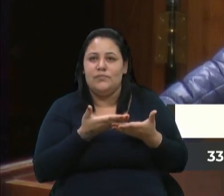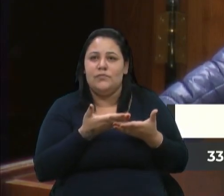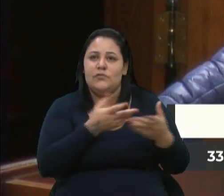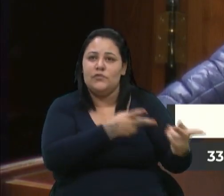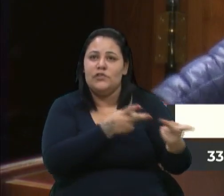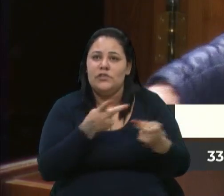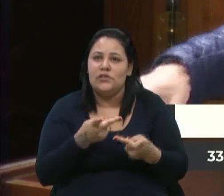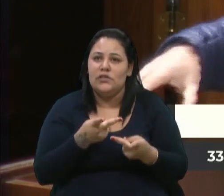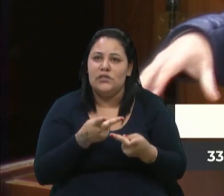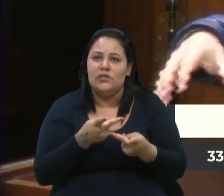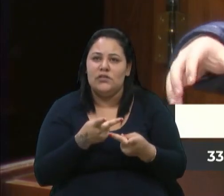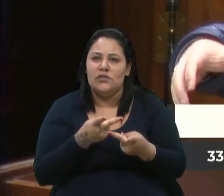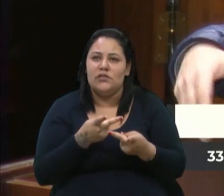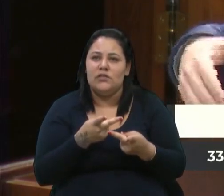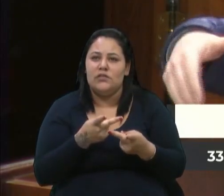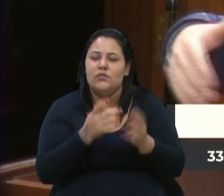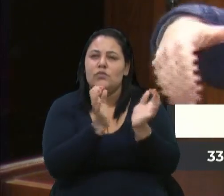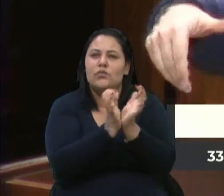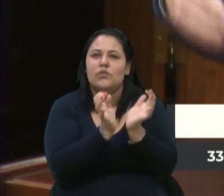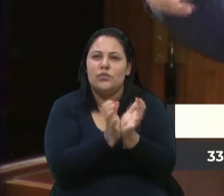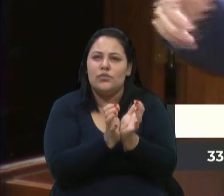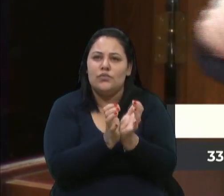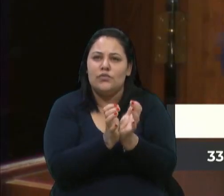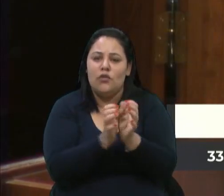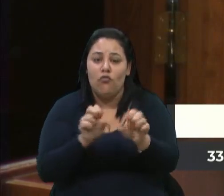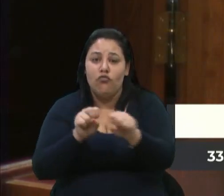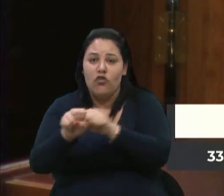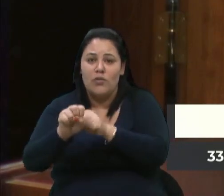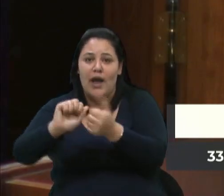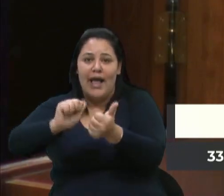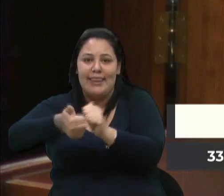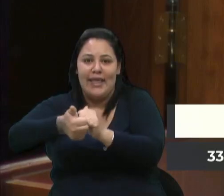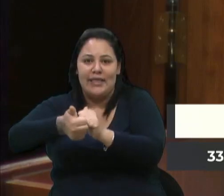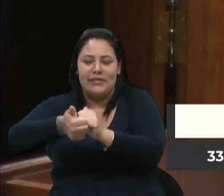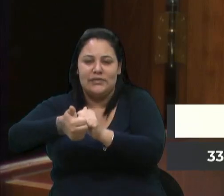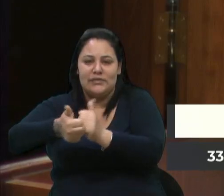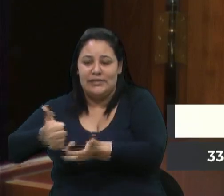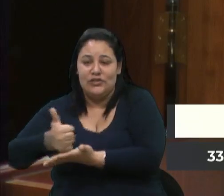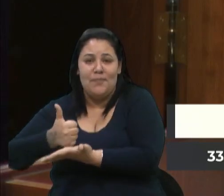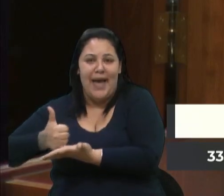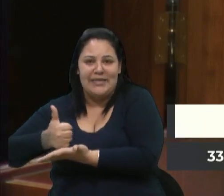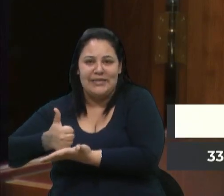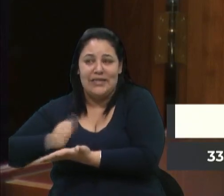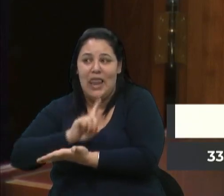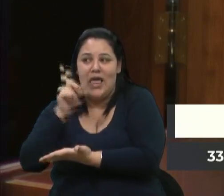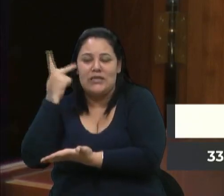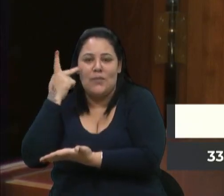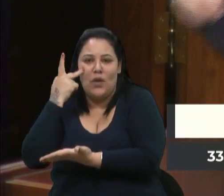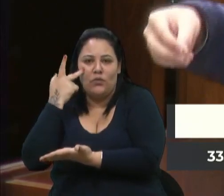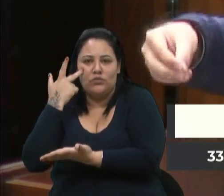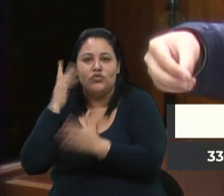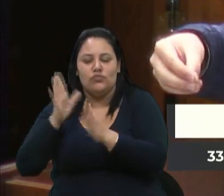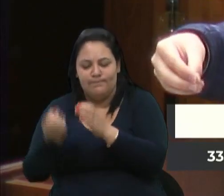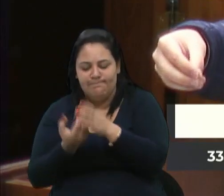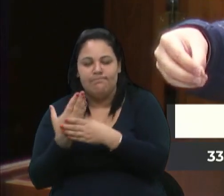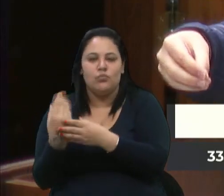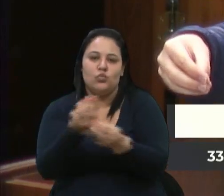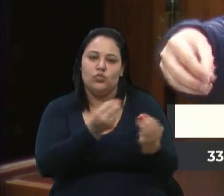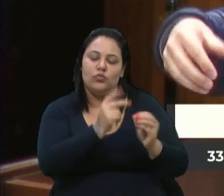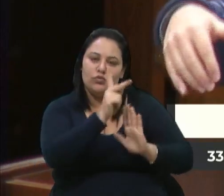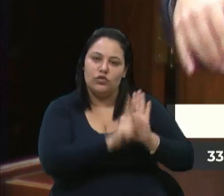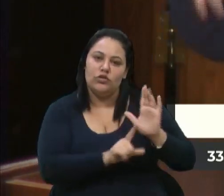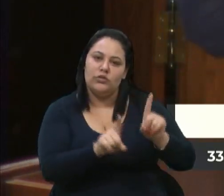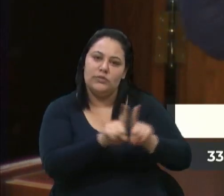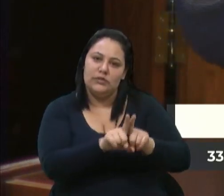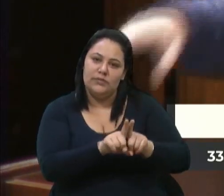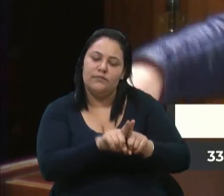uma equipe que está formando atletas na base, lá em São Paulo, que vem desenvolvendo muitos projetos